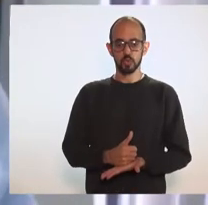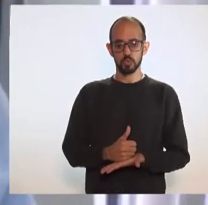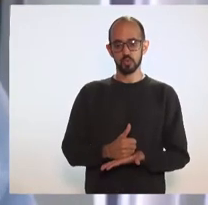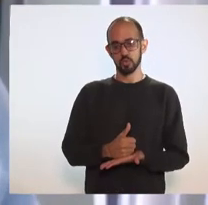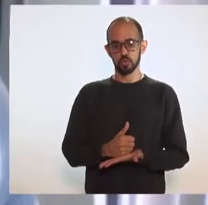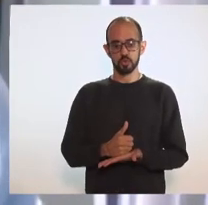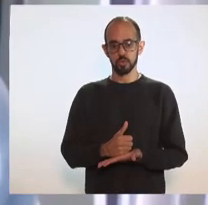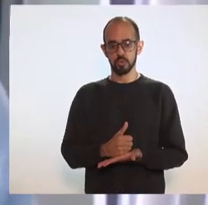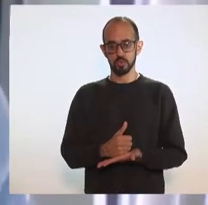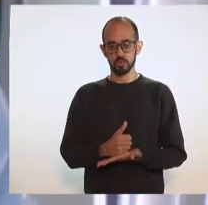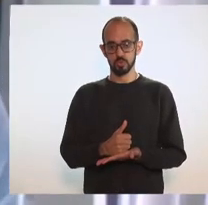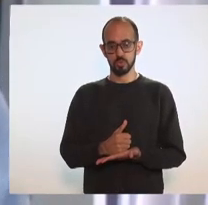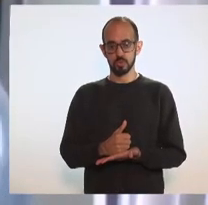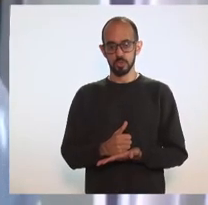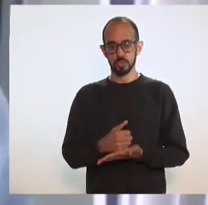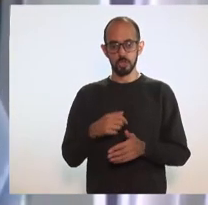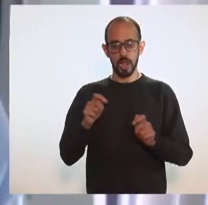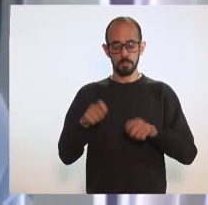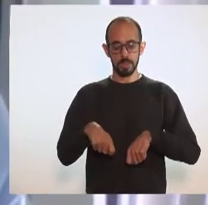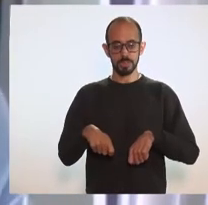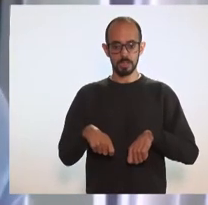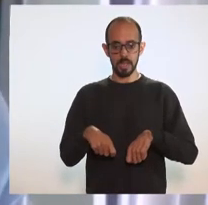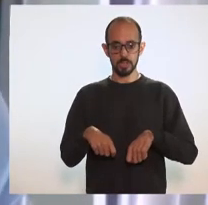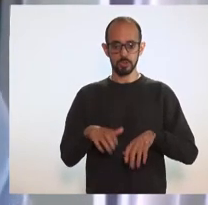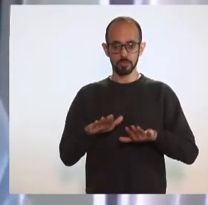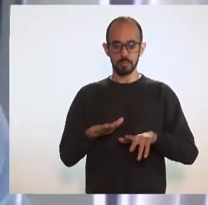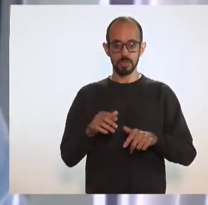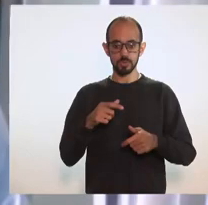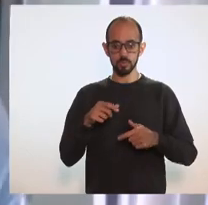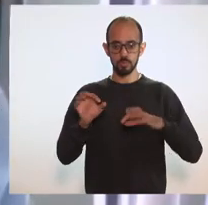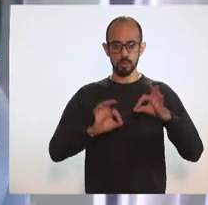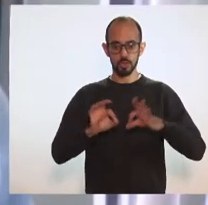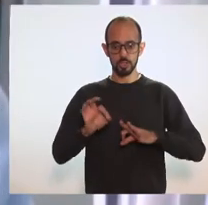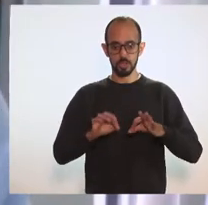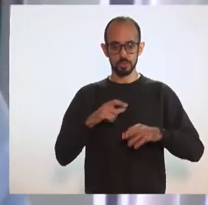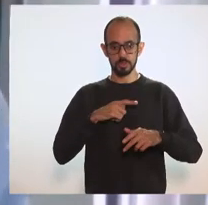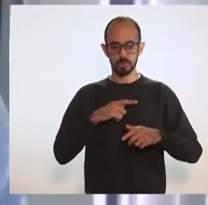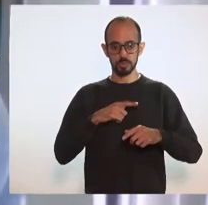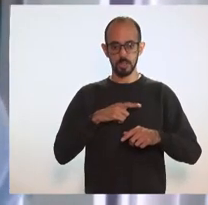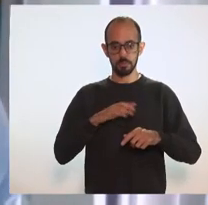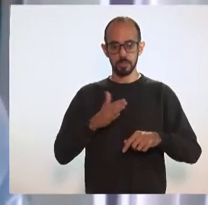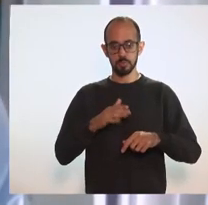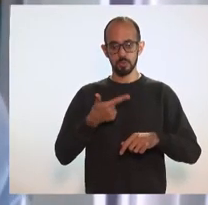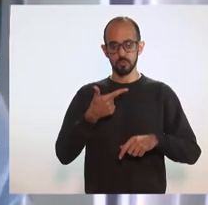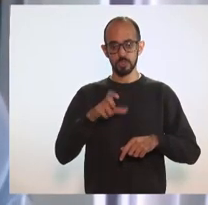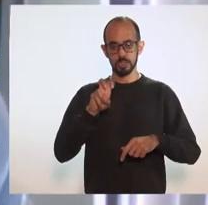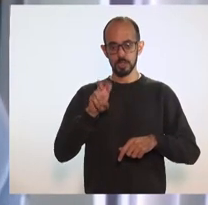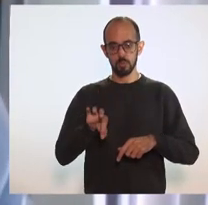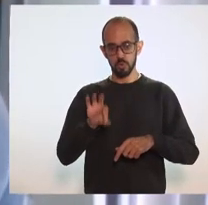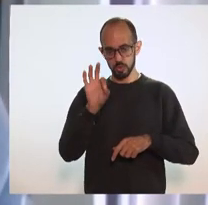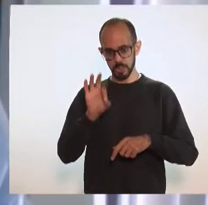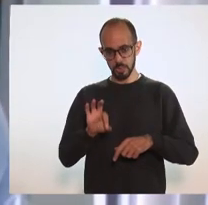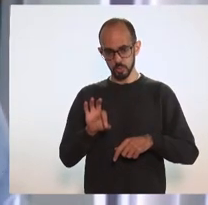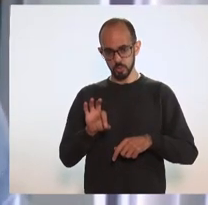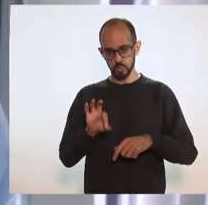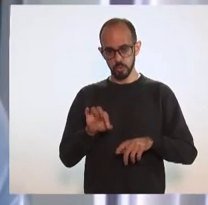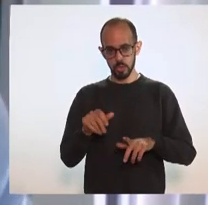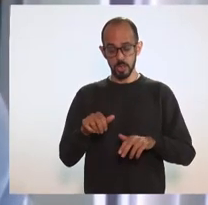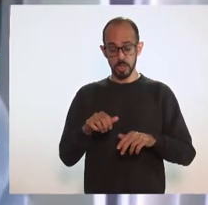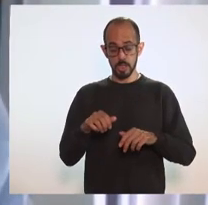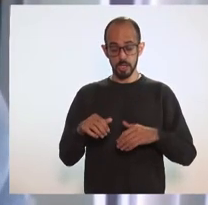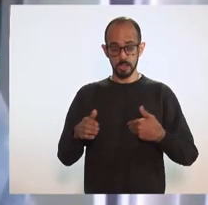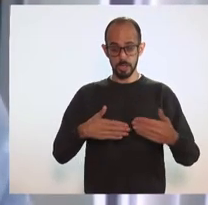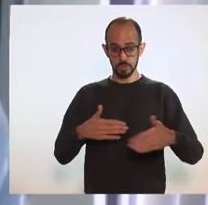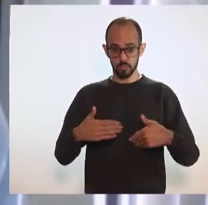feito à base de 14 dias aproximadamente segundo essa mesma notas indústrias Fluminense teriam feito